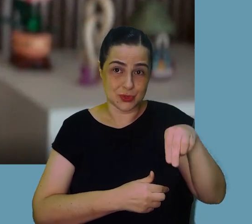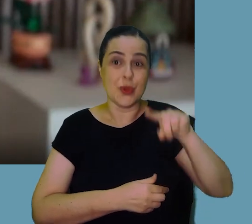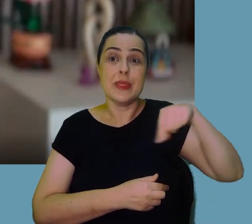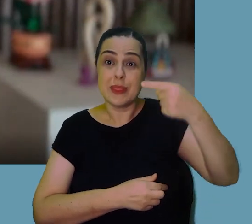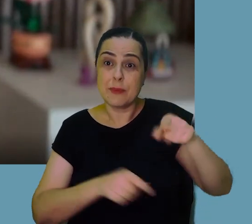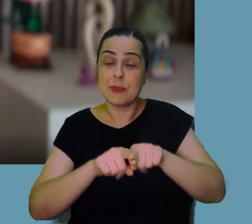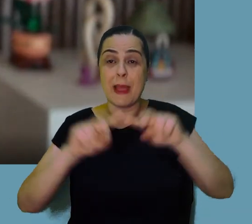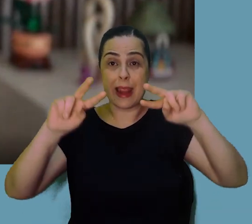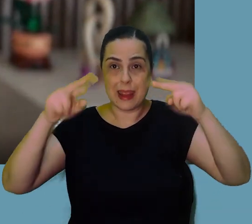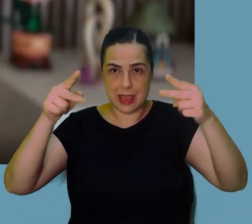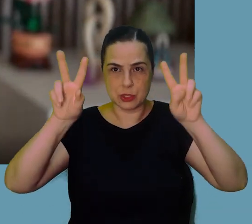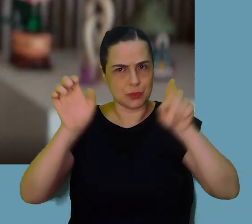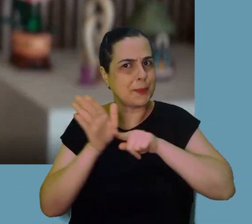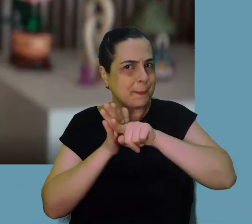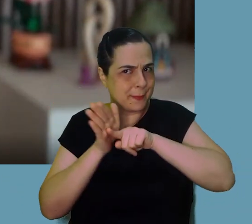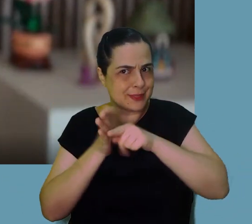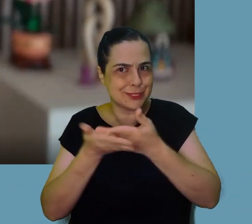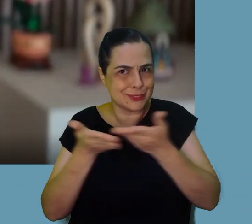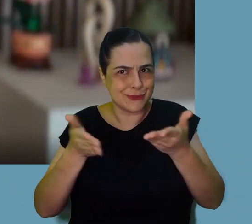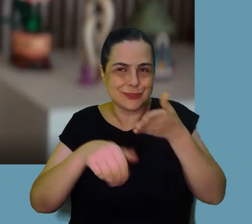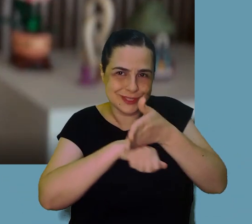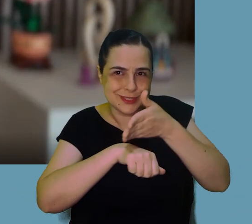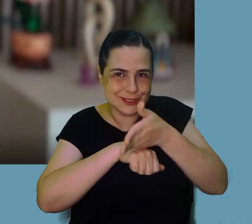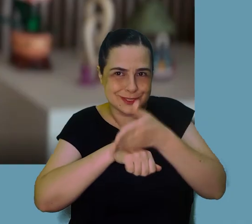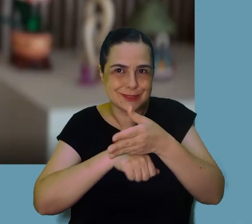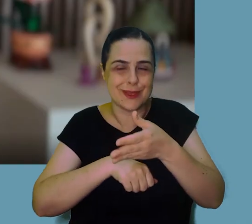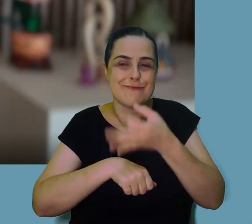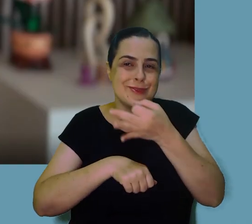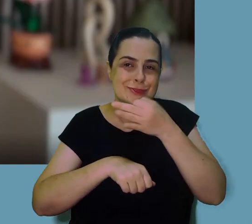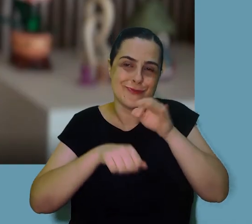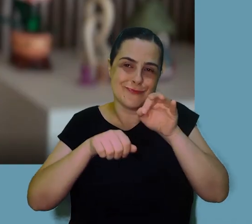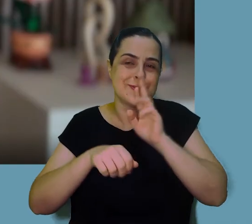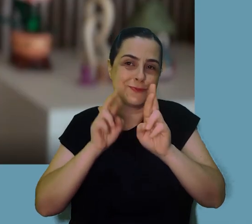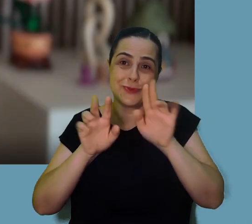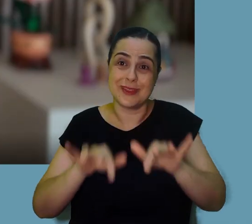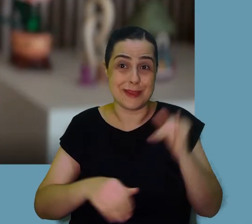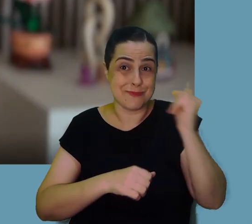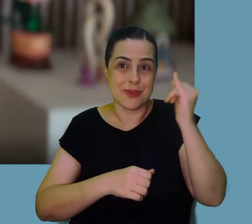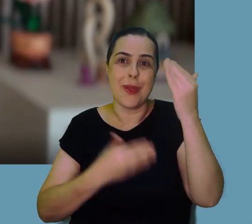Depois a gente deixa também o link da pesquisa para todo mundo ter acesso, que eu acho super importante.